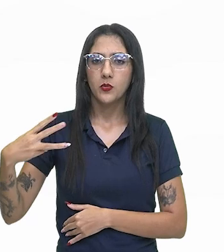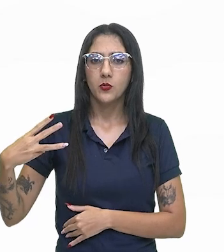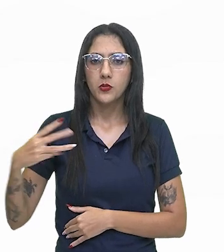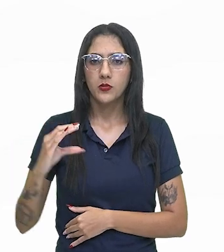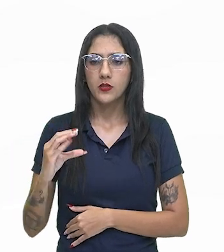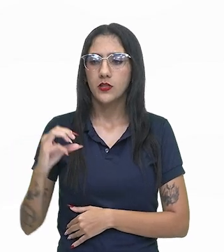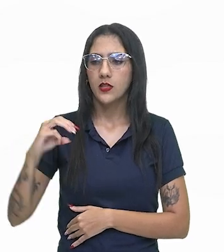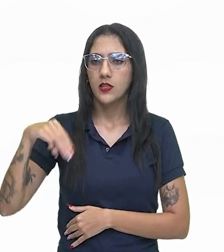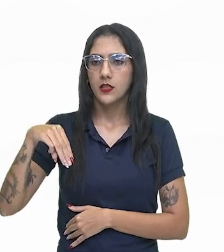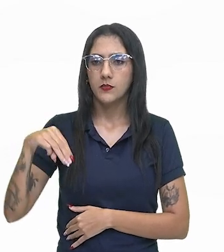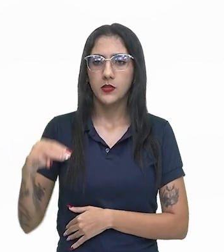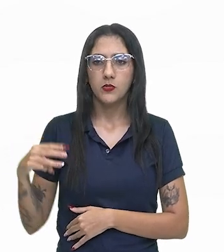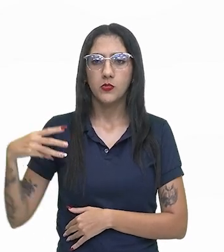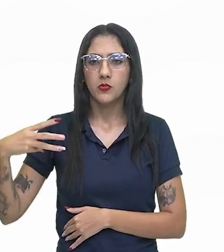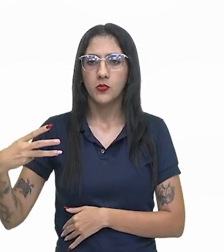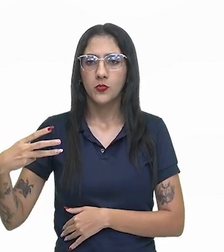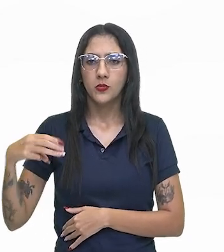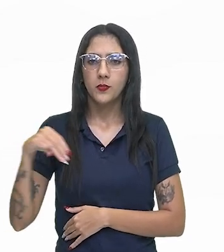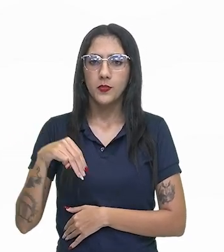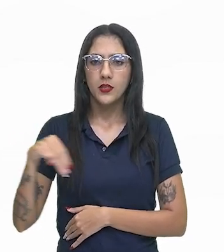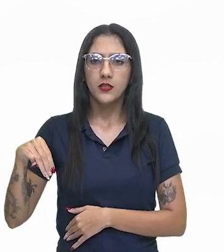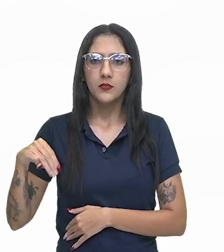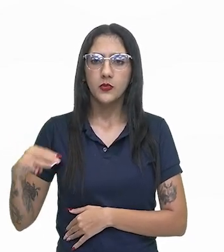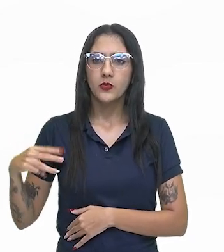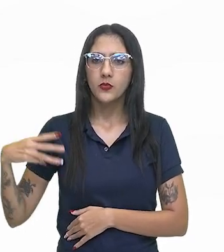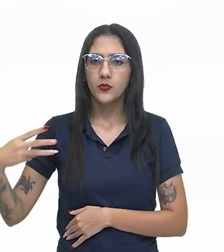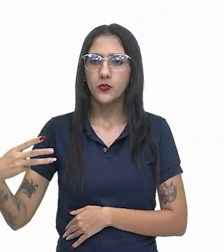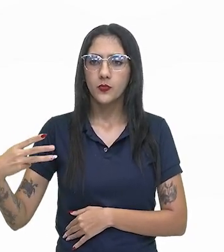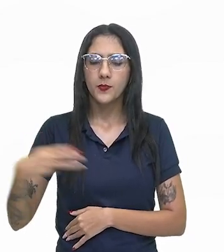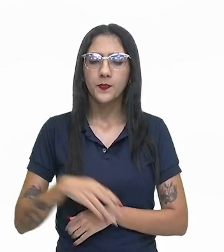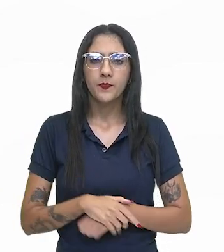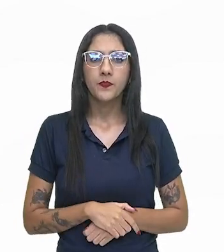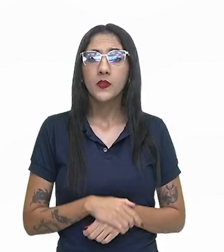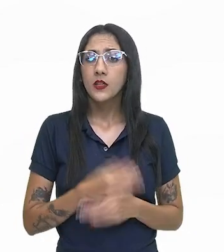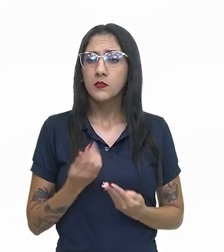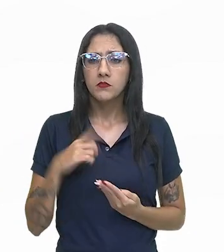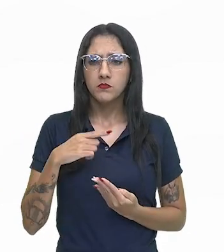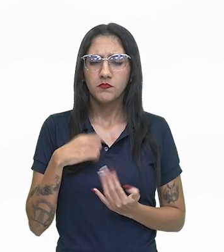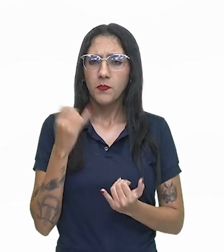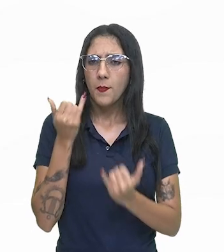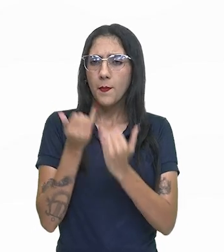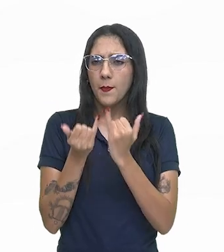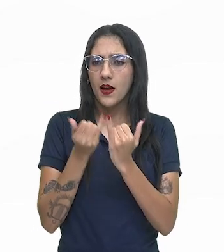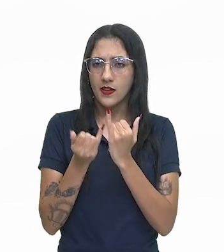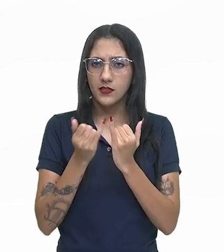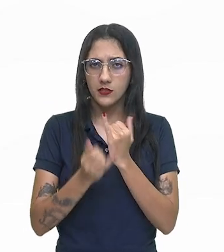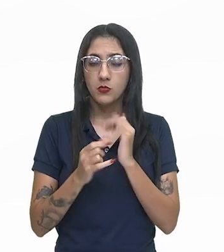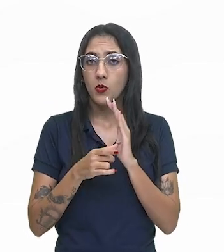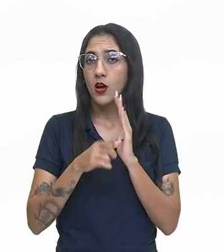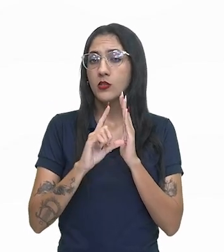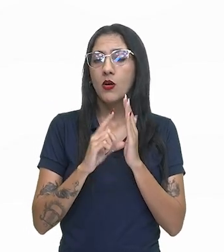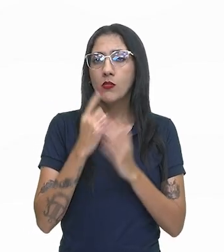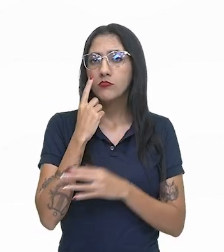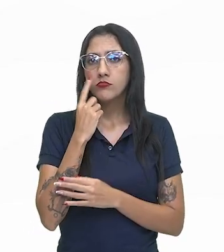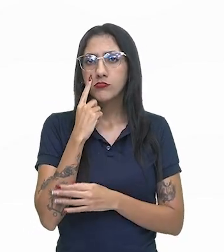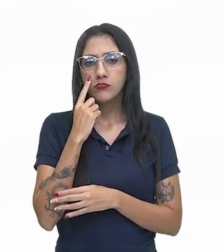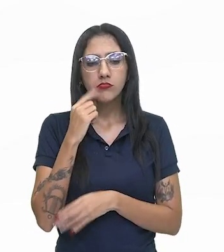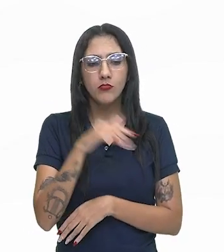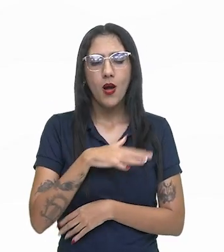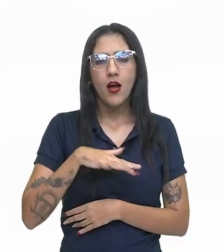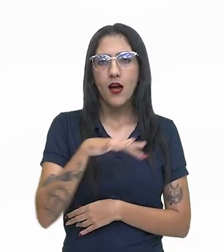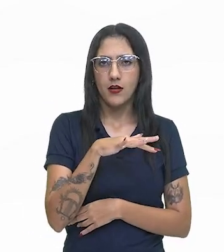milímetro cúbico. Funciona de forma parecida com o que a gente fez agora com as unidades de área,